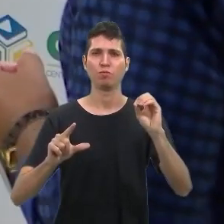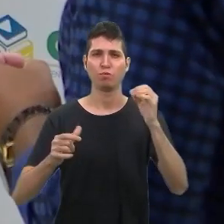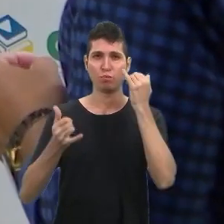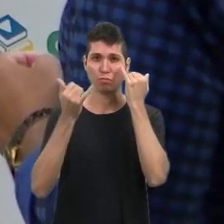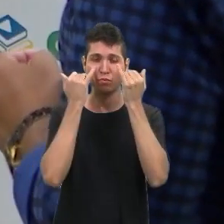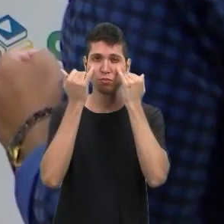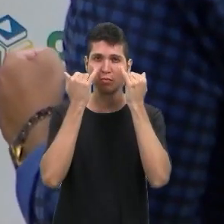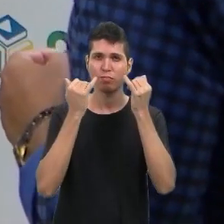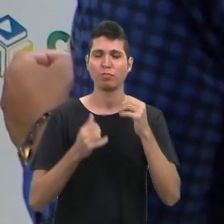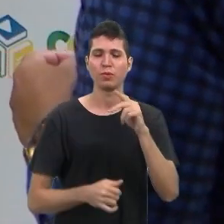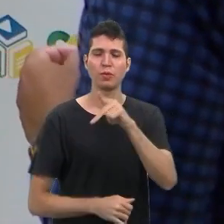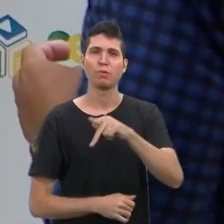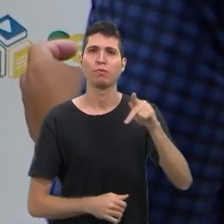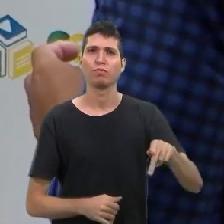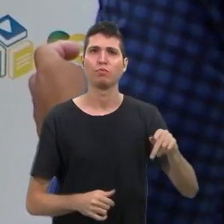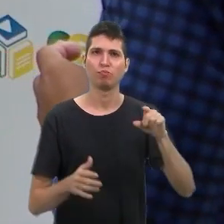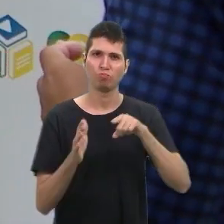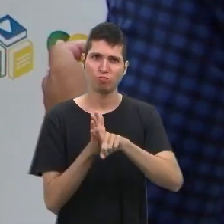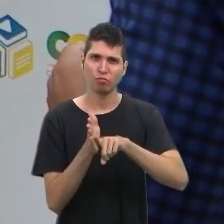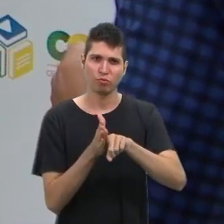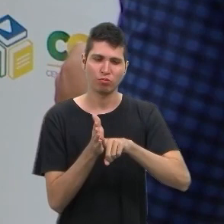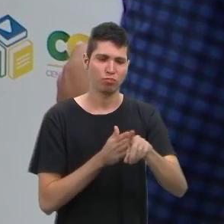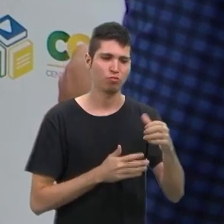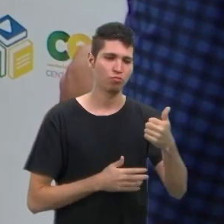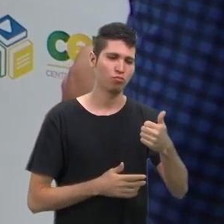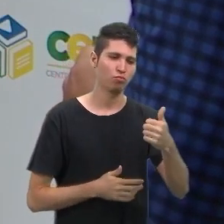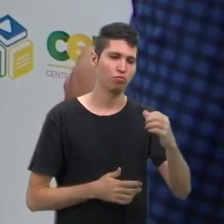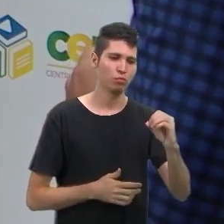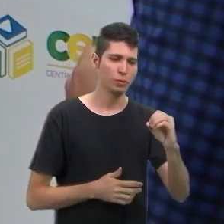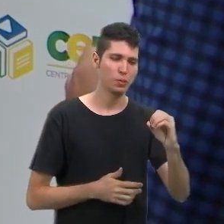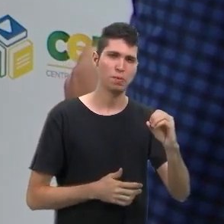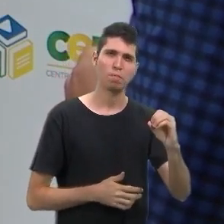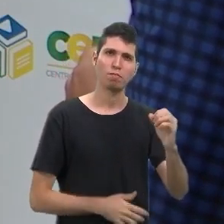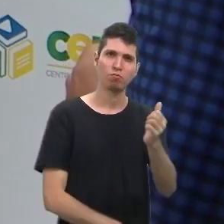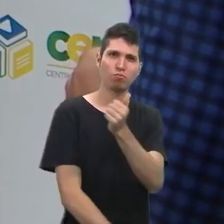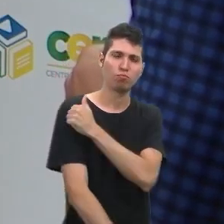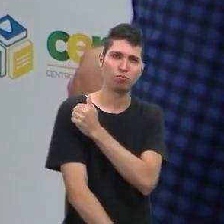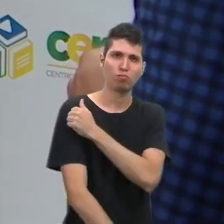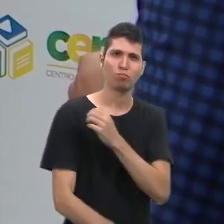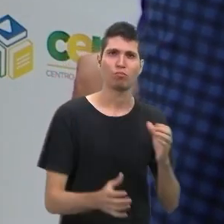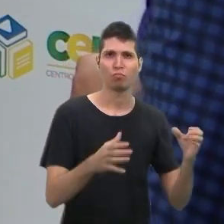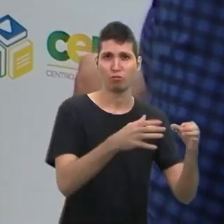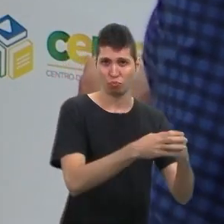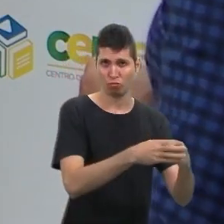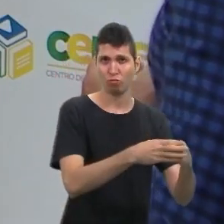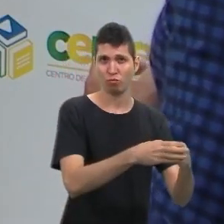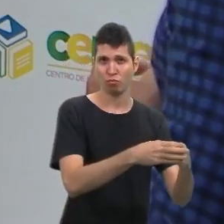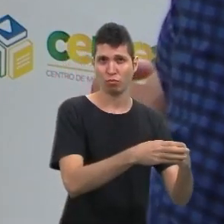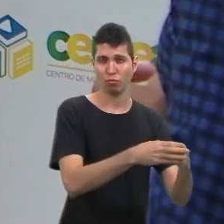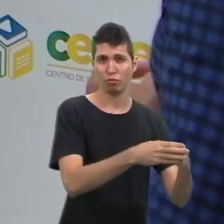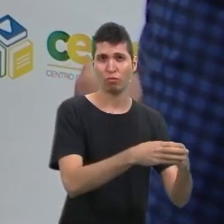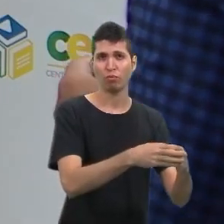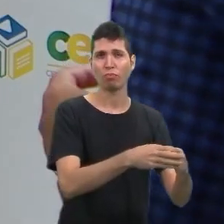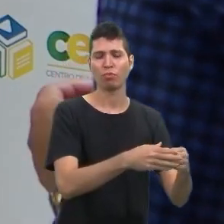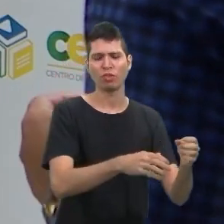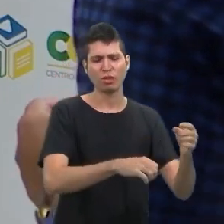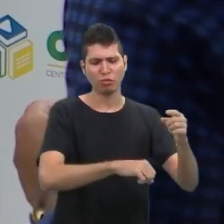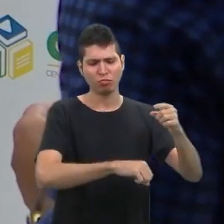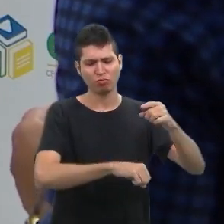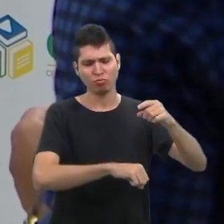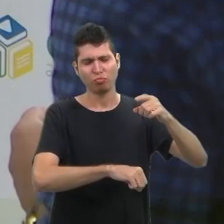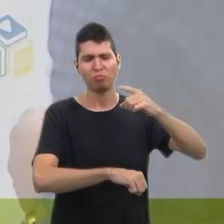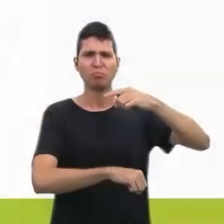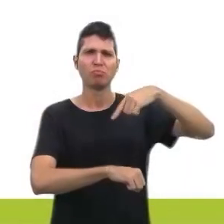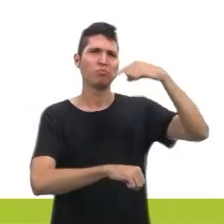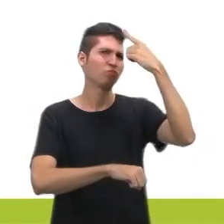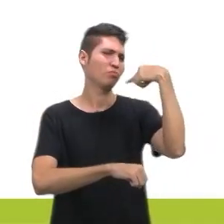Uma professora fez uma pesquisa com 10 alunos de uma de suas turmas, sobre o quanto tempo, em média, em